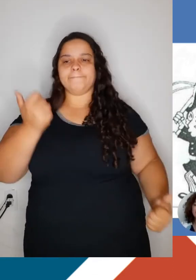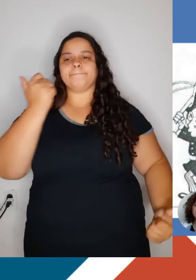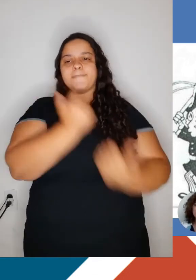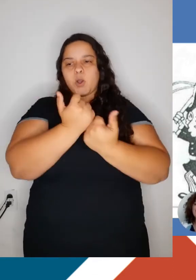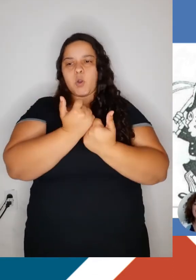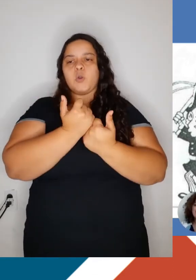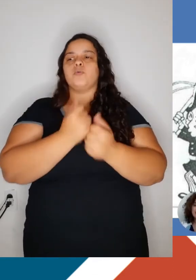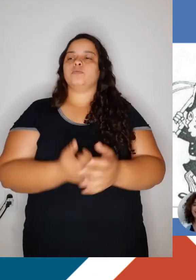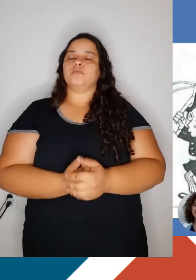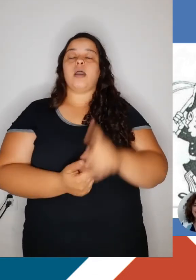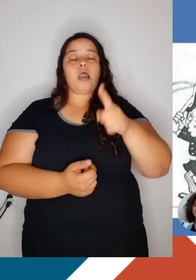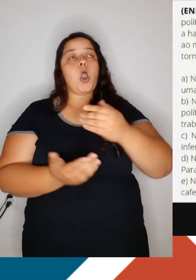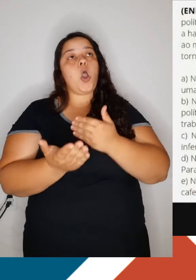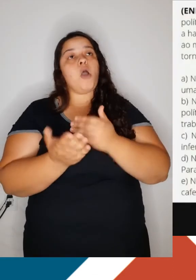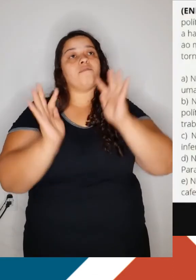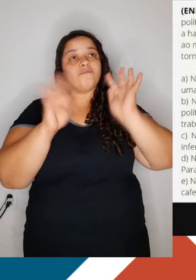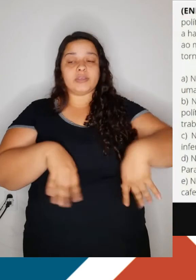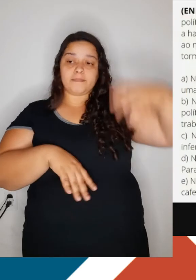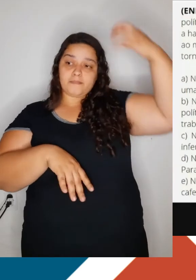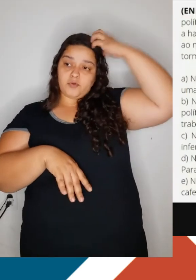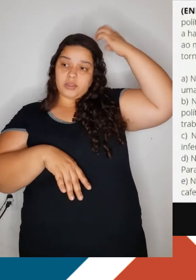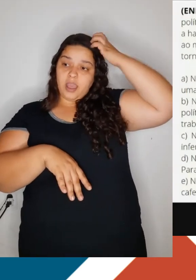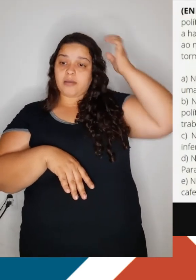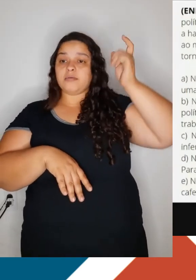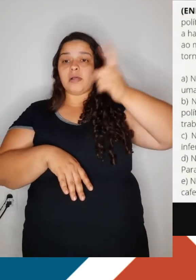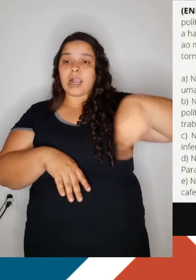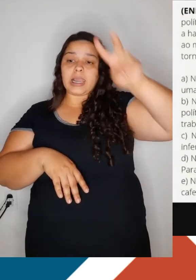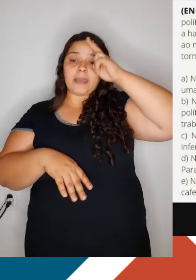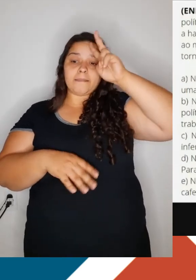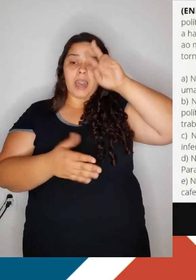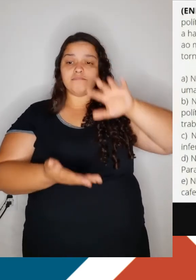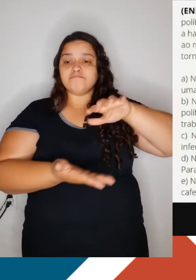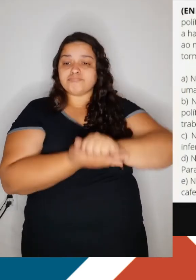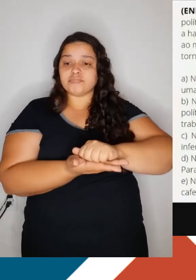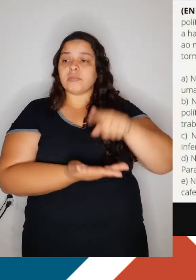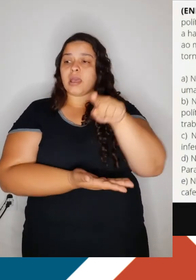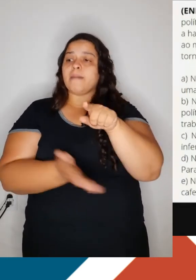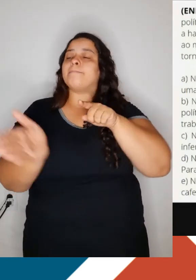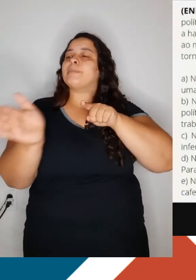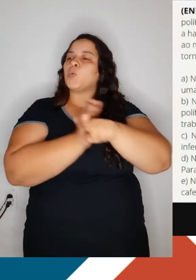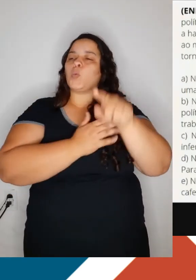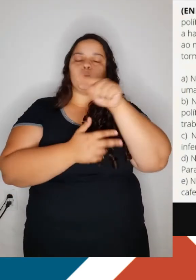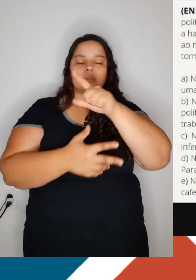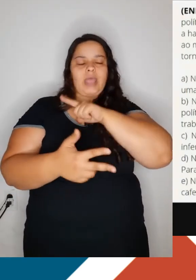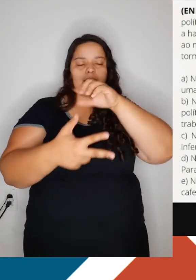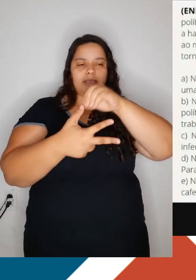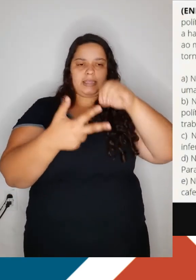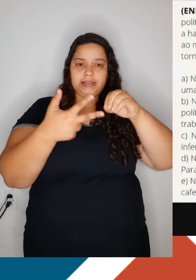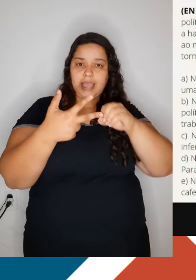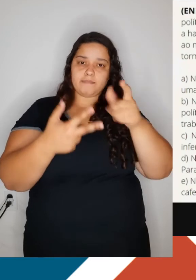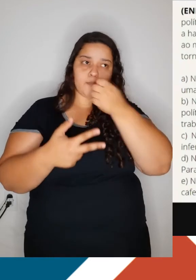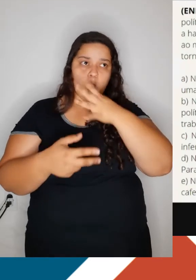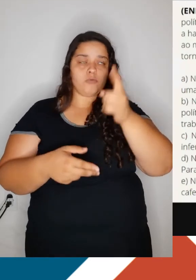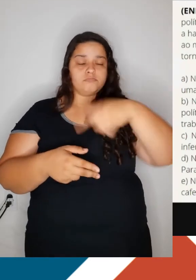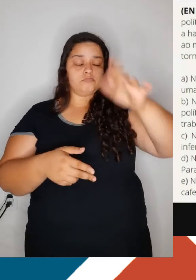República, pondo fim à monarquia. Bom, pessoal, para a gente fixar então esse conteúdo, a gente trouxe para vocês uma questão que caiu na prova do